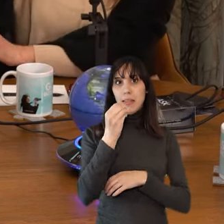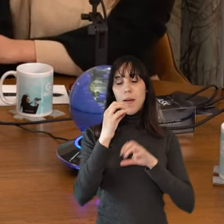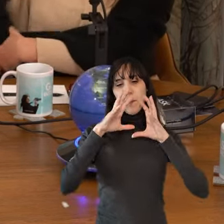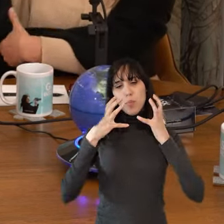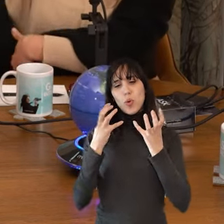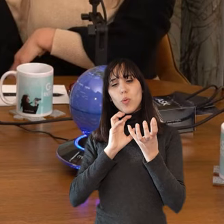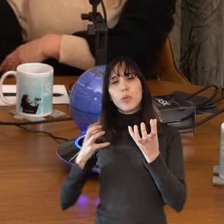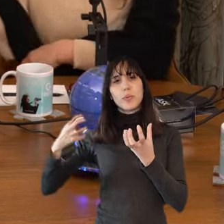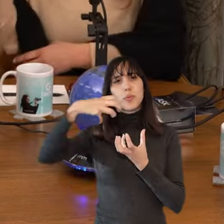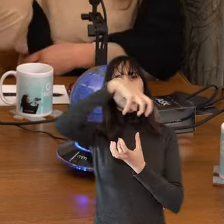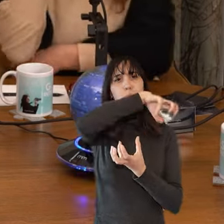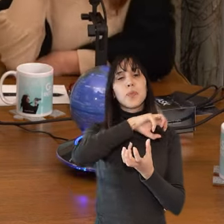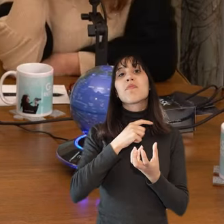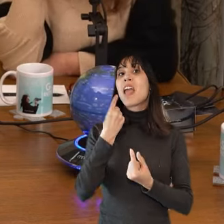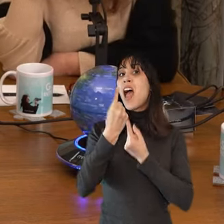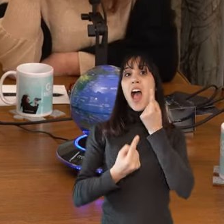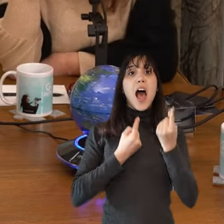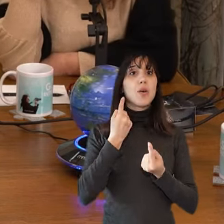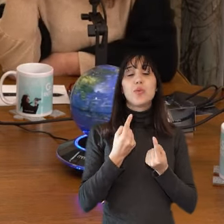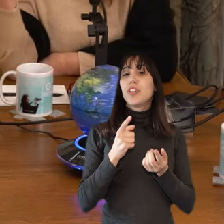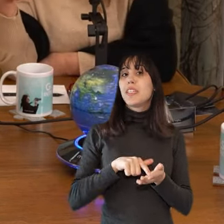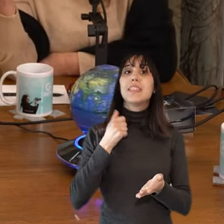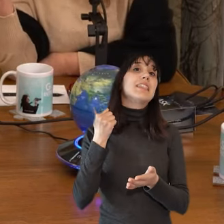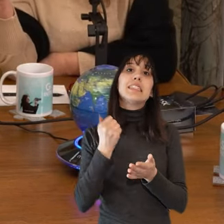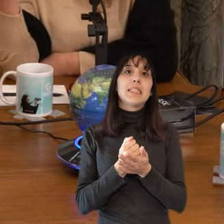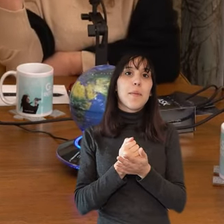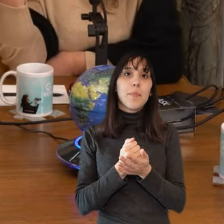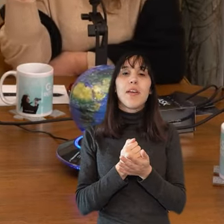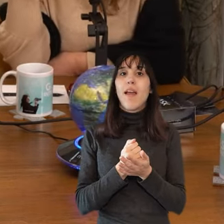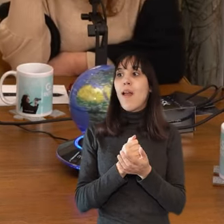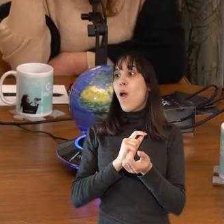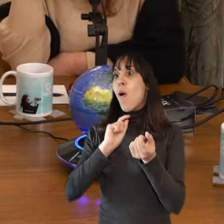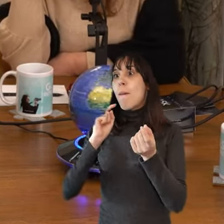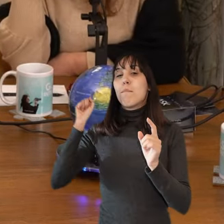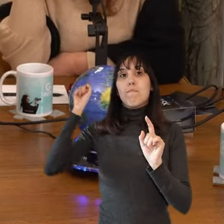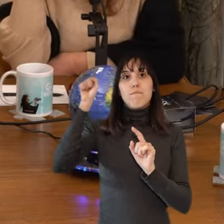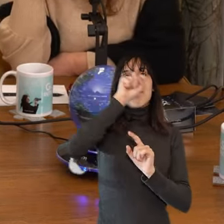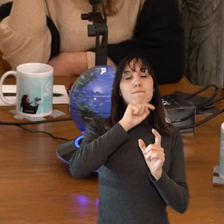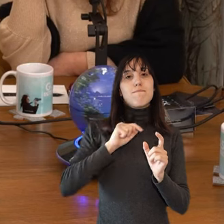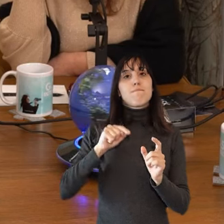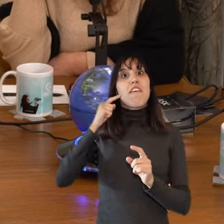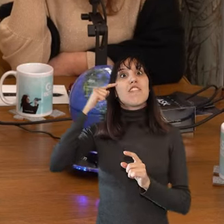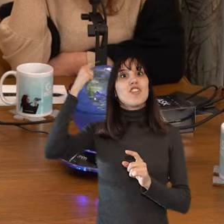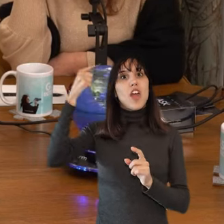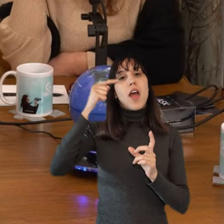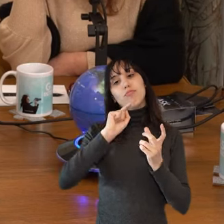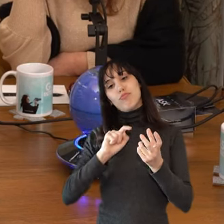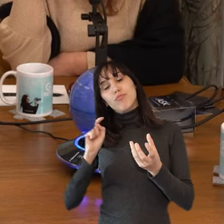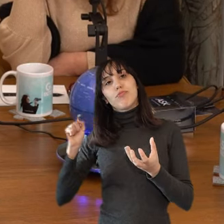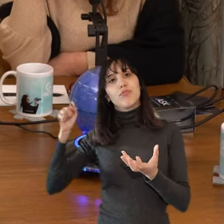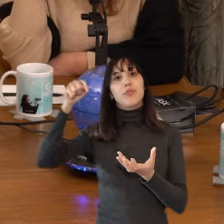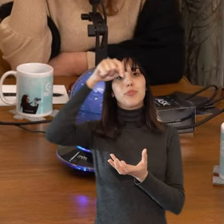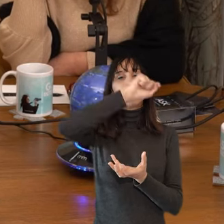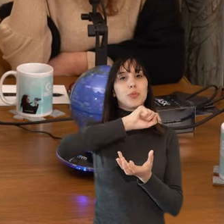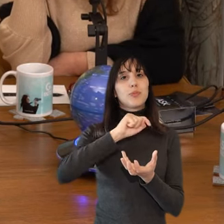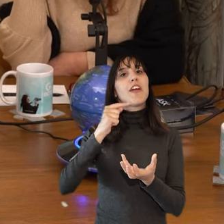todo lado realmente e alguns estão sempre em rotação ou seja eles também estão a a viajar pelo mundo não é nós acompanham